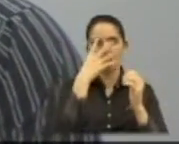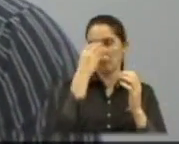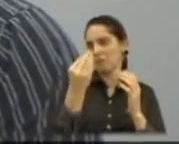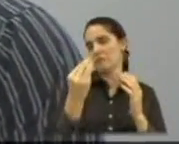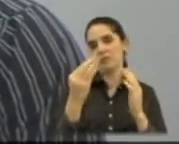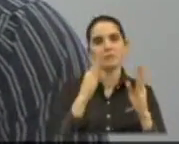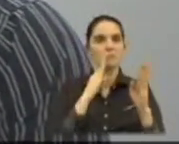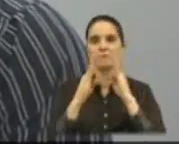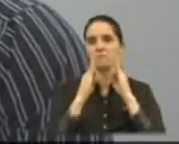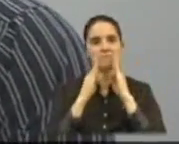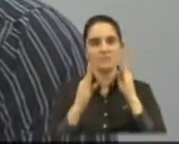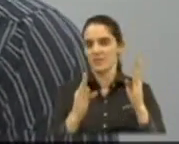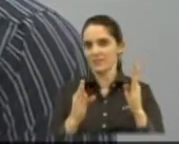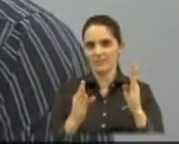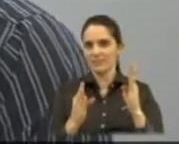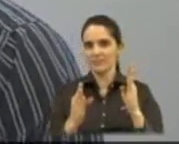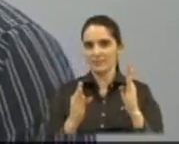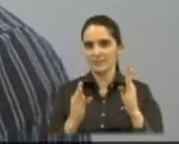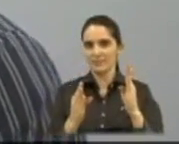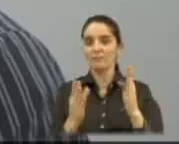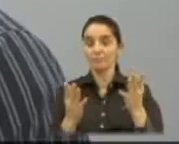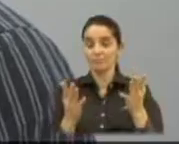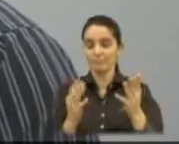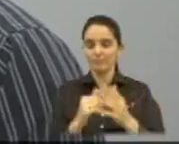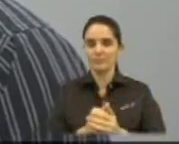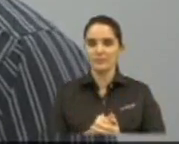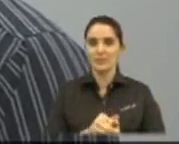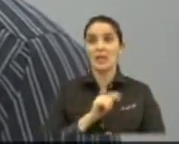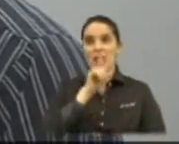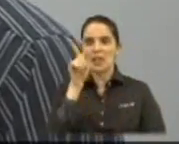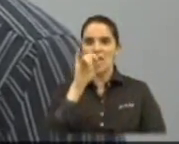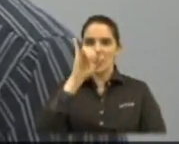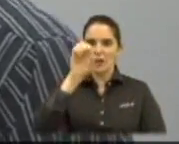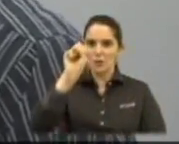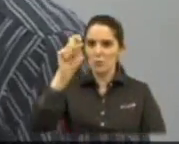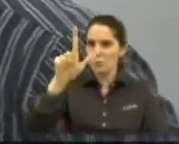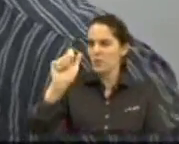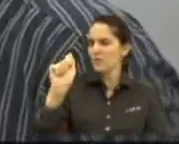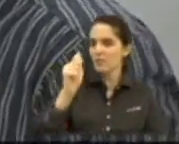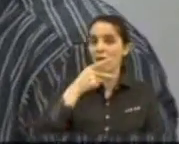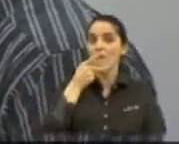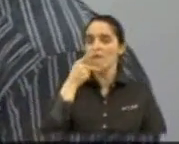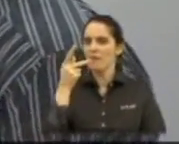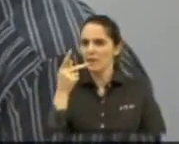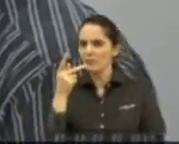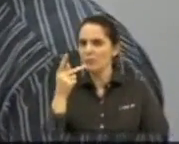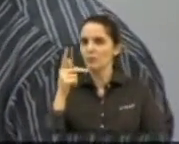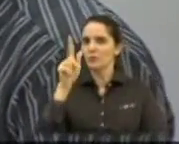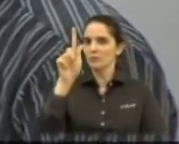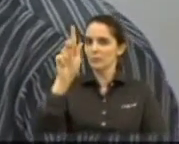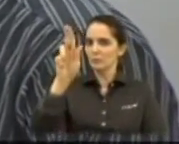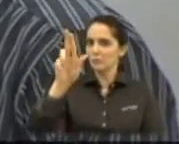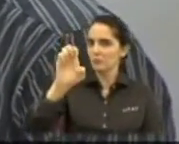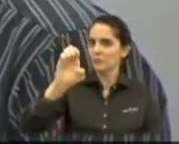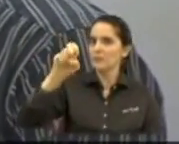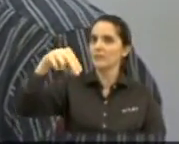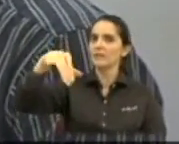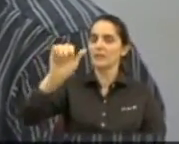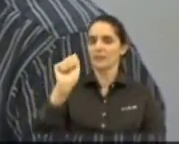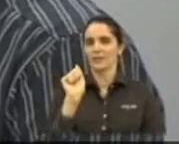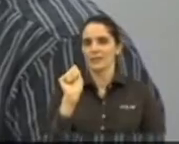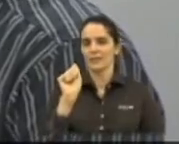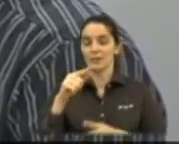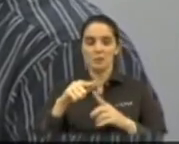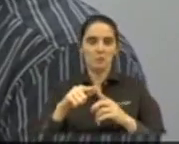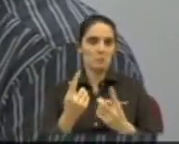pobres, assassinados pelo Estado Islâmico, que assumiu o seu atentado. Mas o sujeito ativo